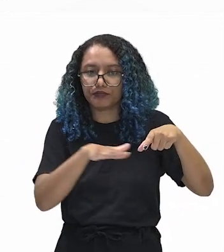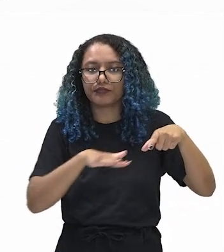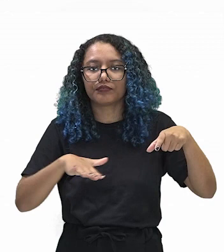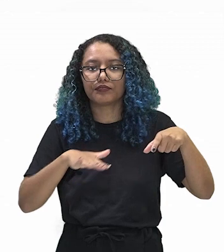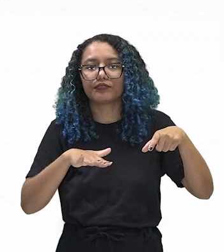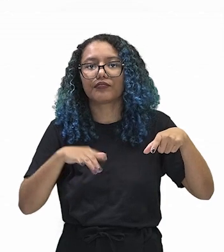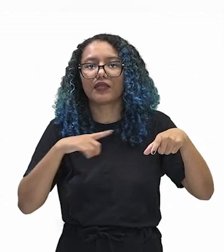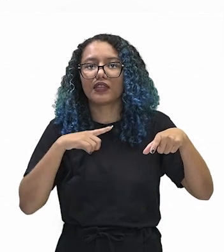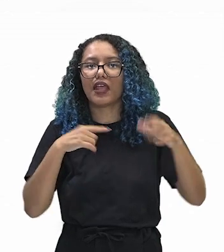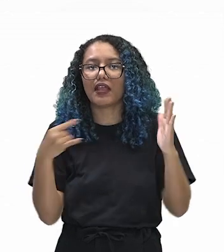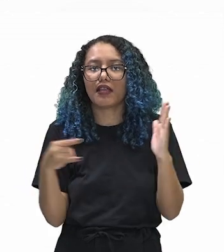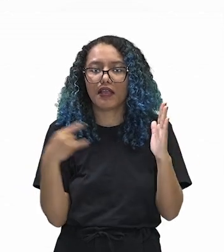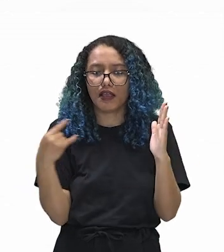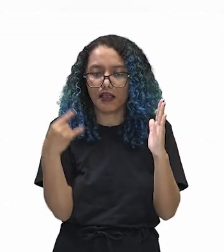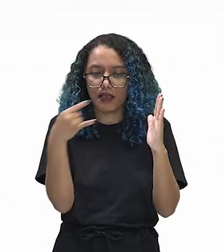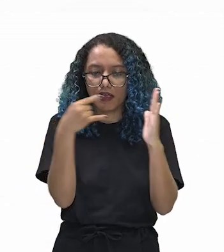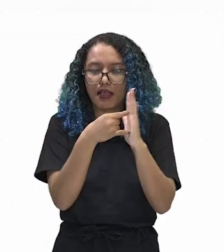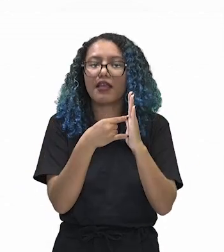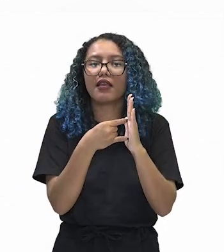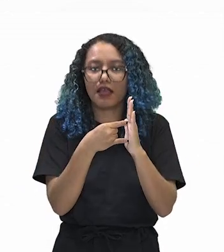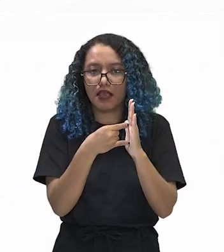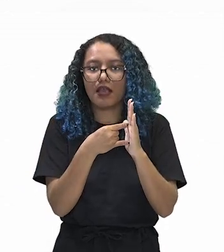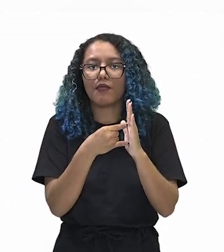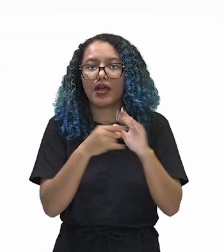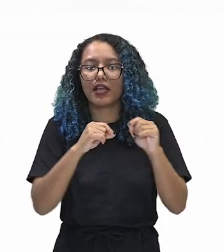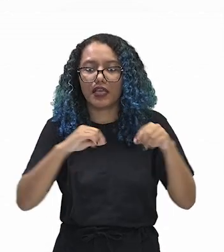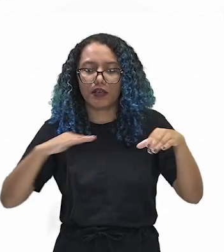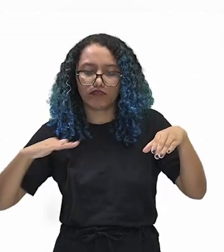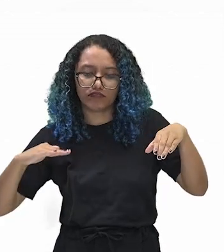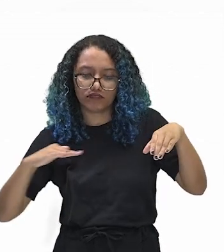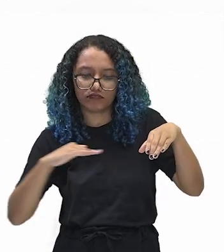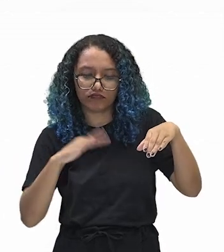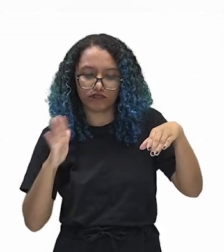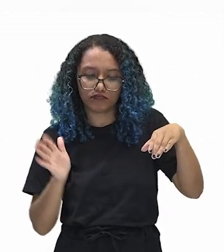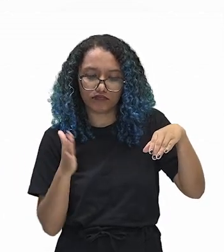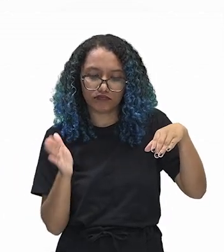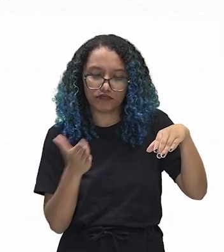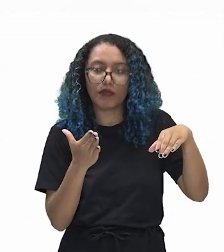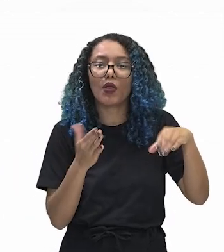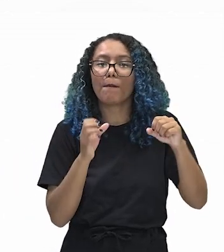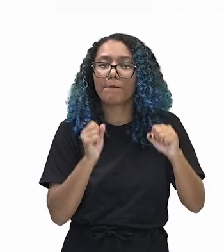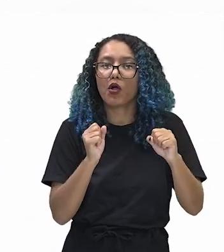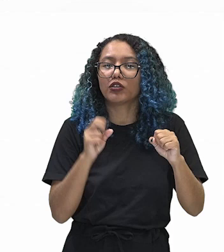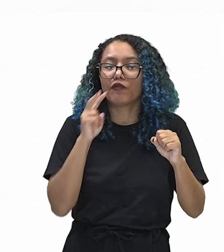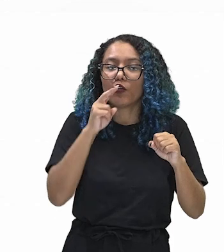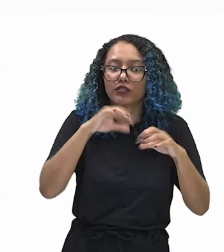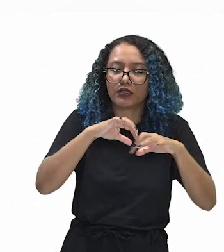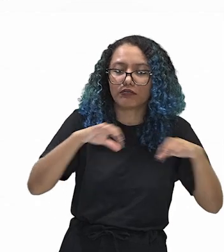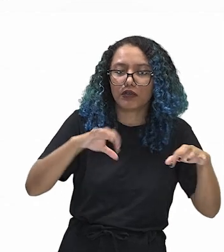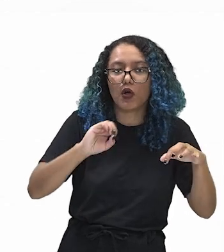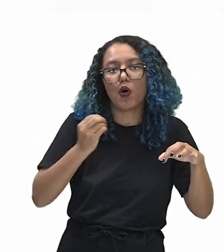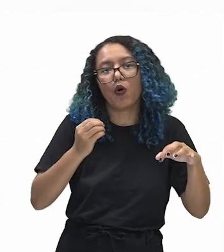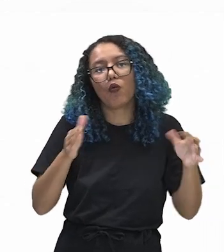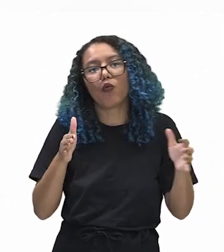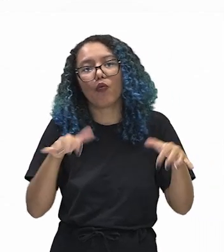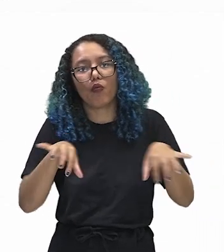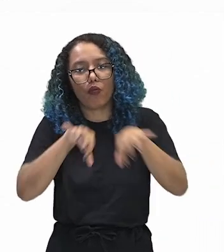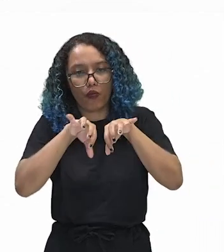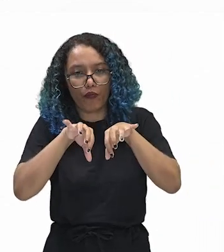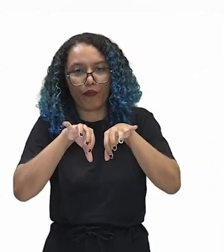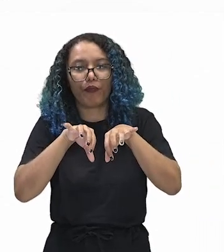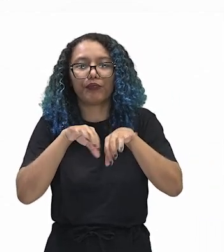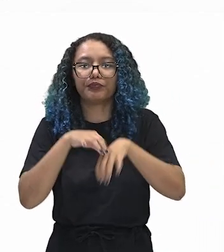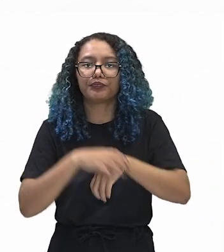por ímãs, e ele vai ser impulsionado pela força de atração ou repulsão desse magnetismo, através daquilo que